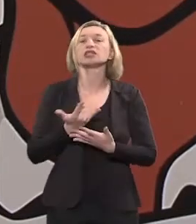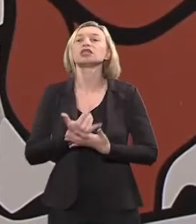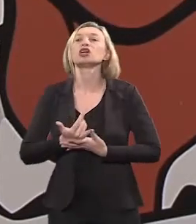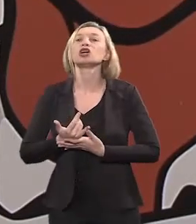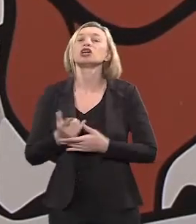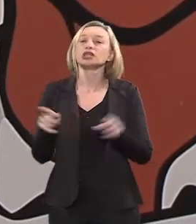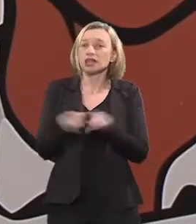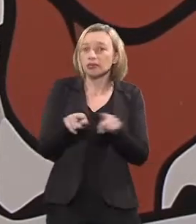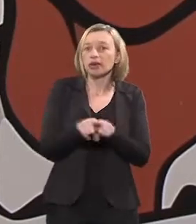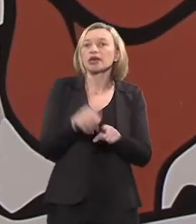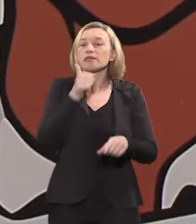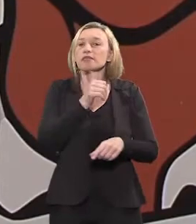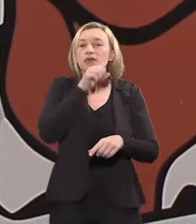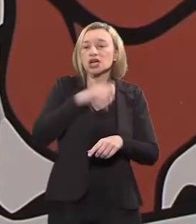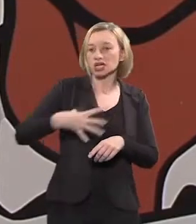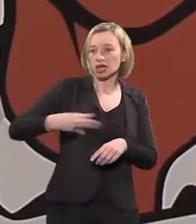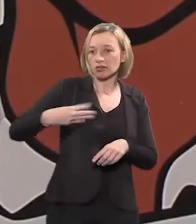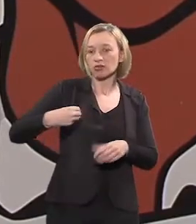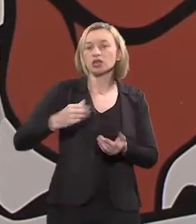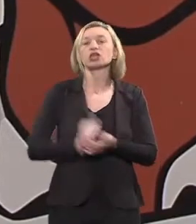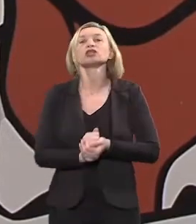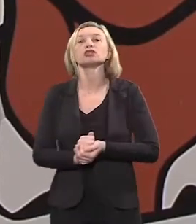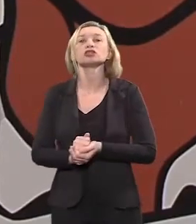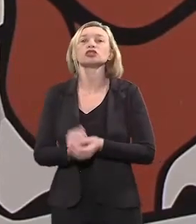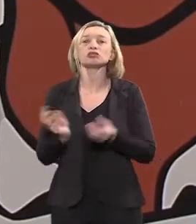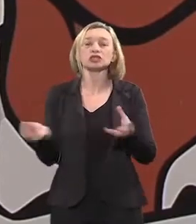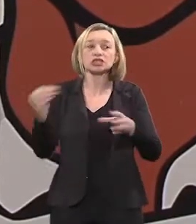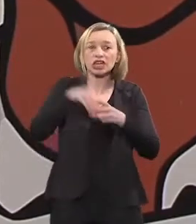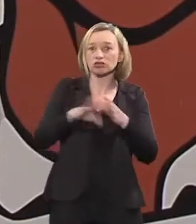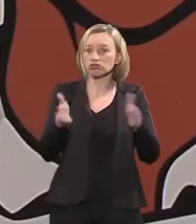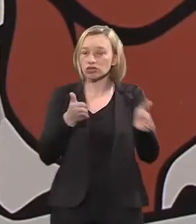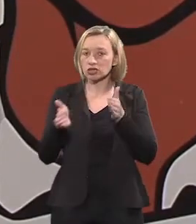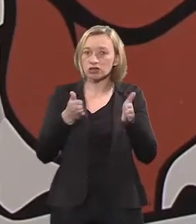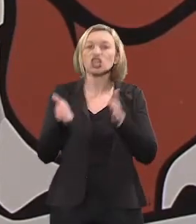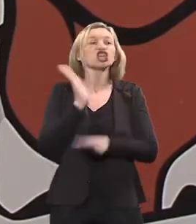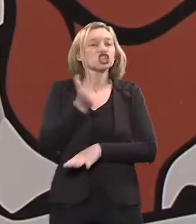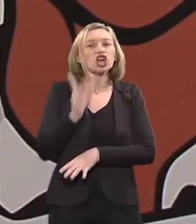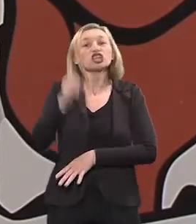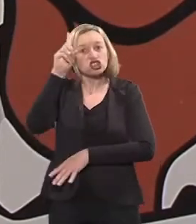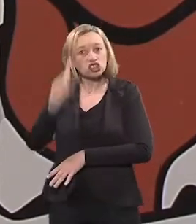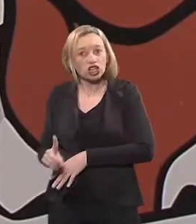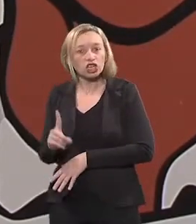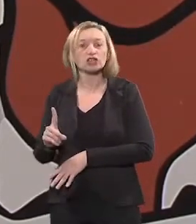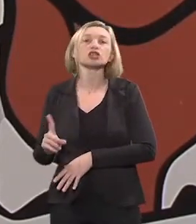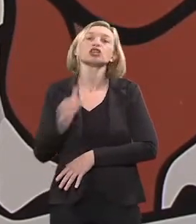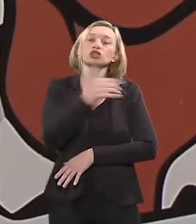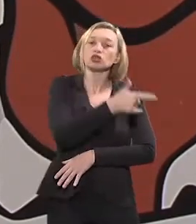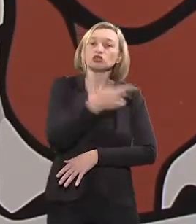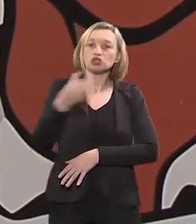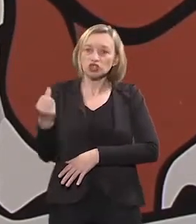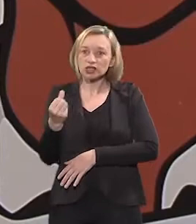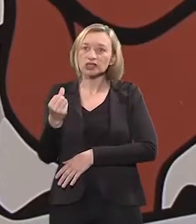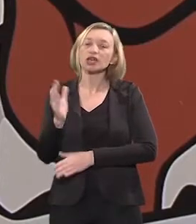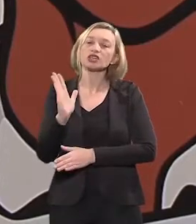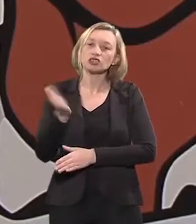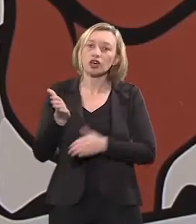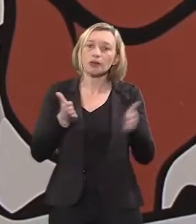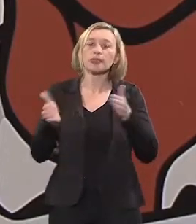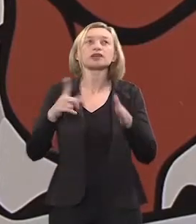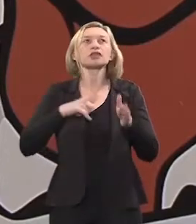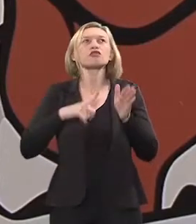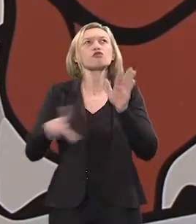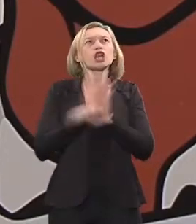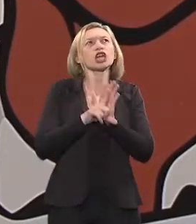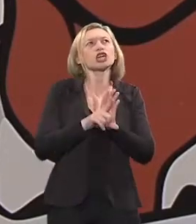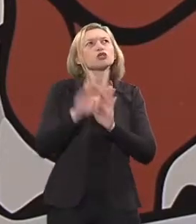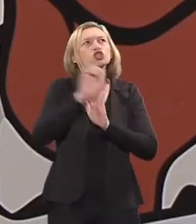que amamentam, enfim, que estão dentro desse recorte, elas já tinham direito, desde a lei de 2016, que